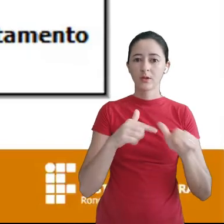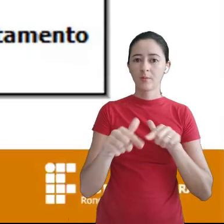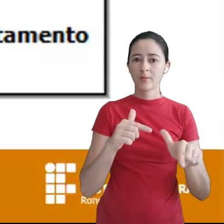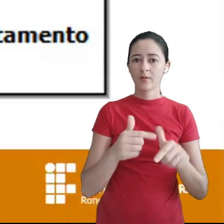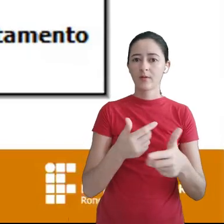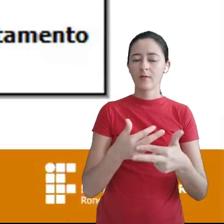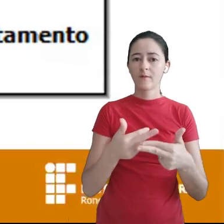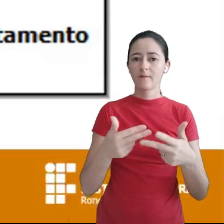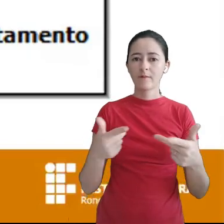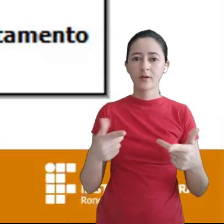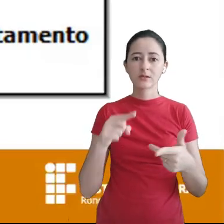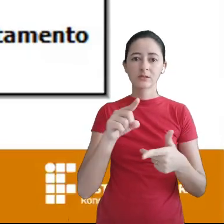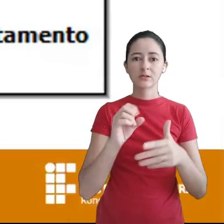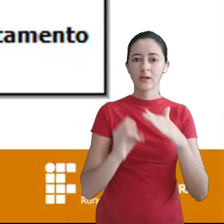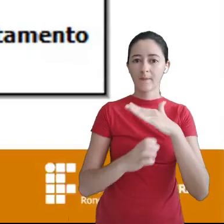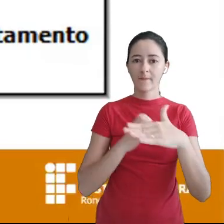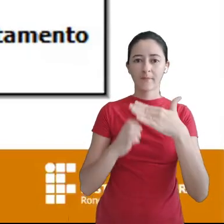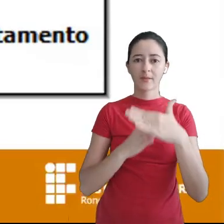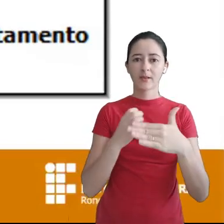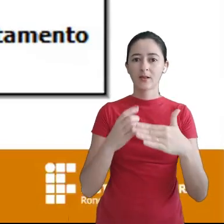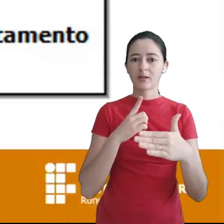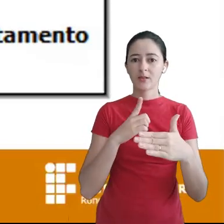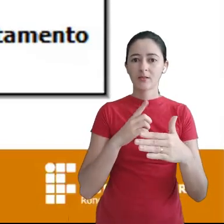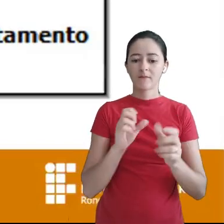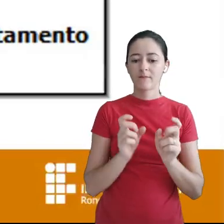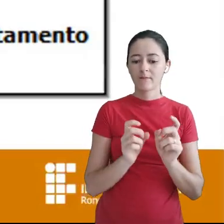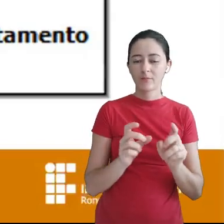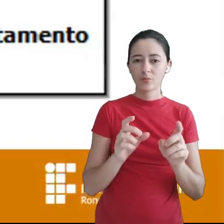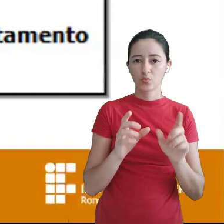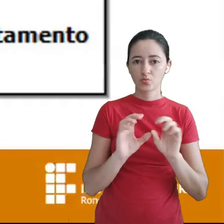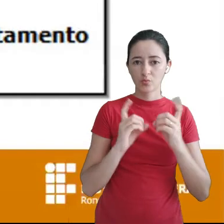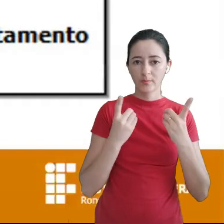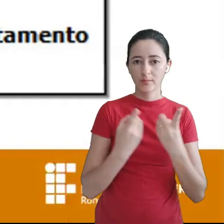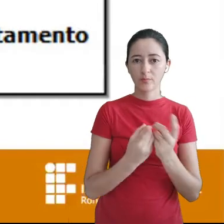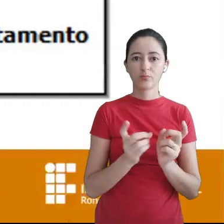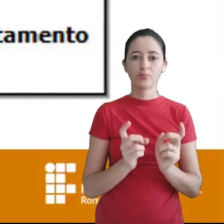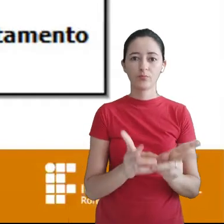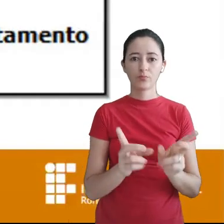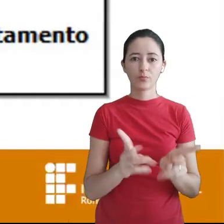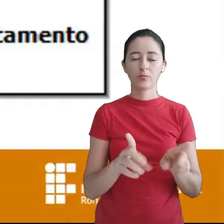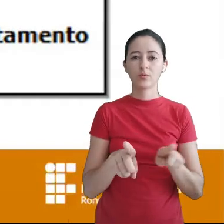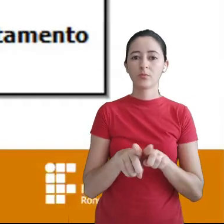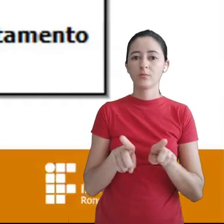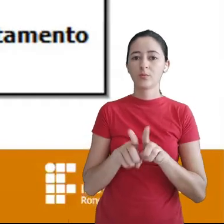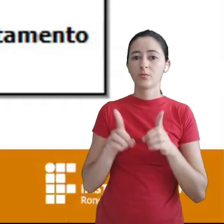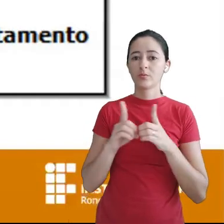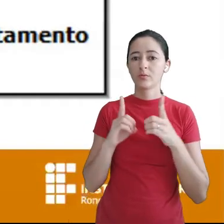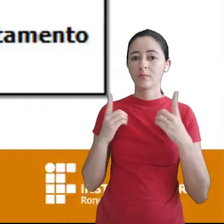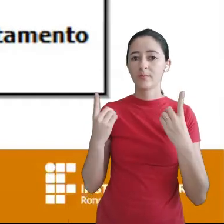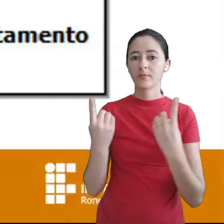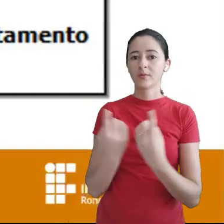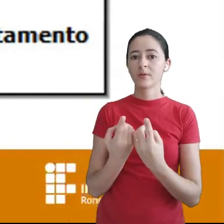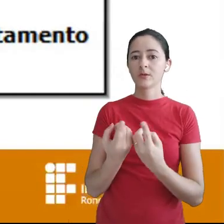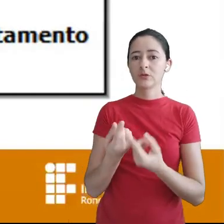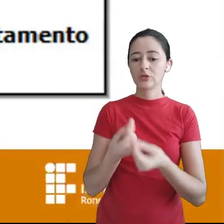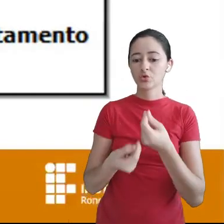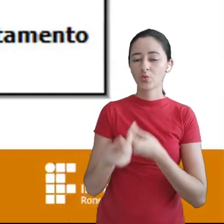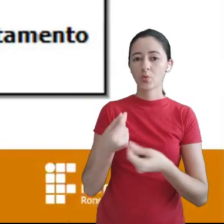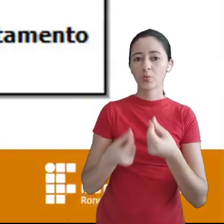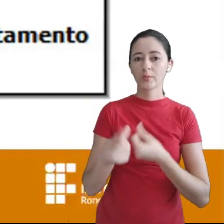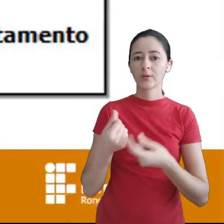funcionário trabalha em um e muitos departamentos, se você, na sua empresa maluca, ele trabalha tanto no vendas como no